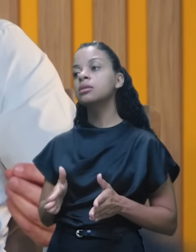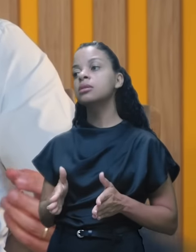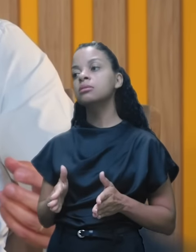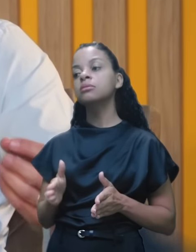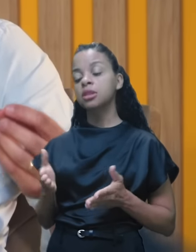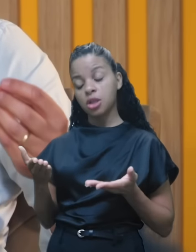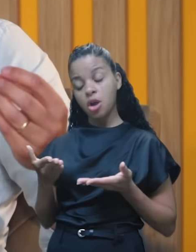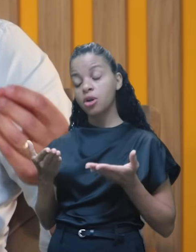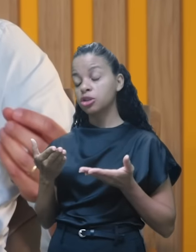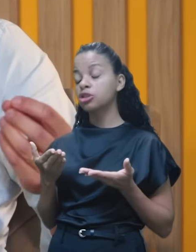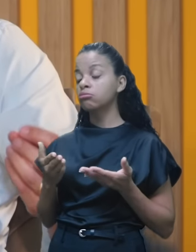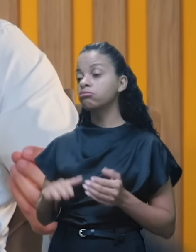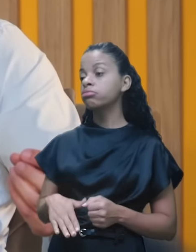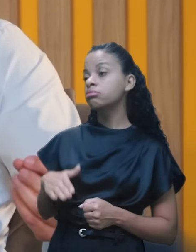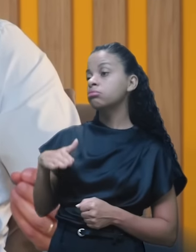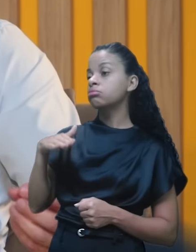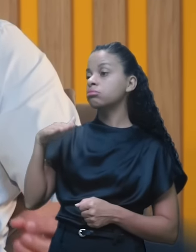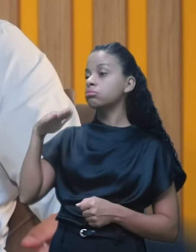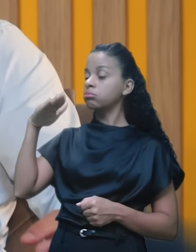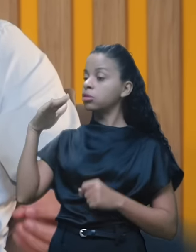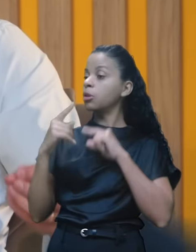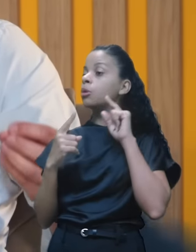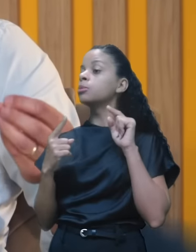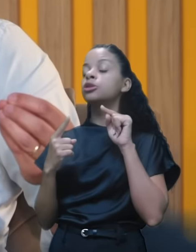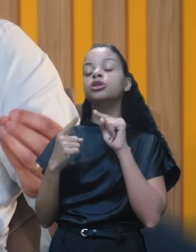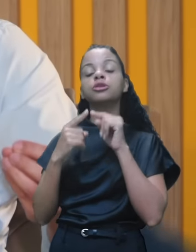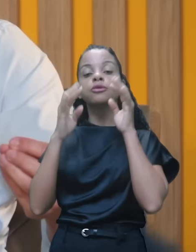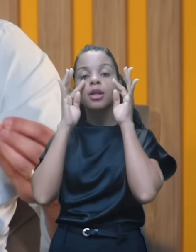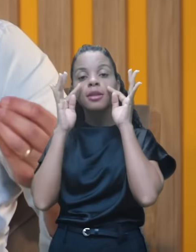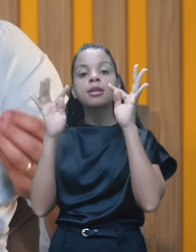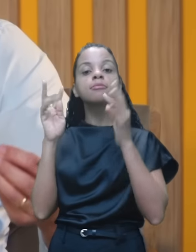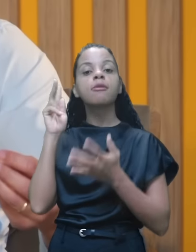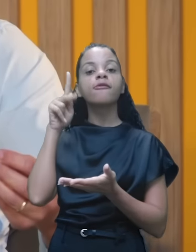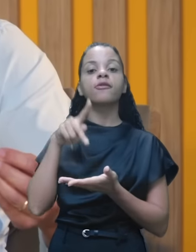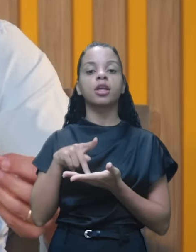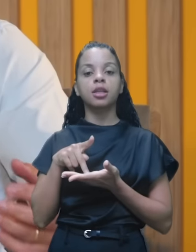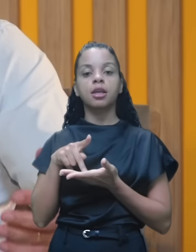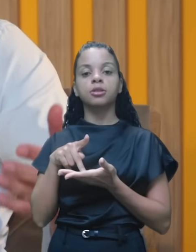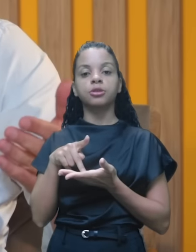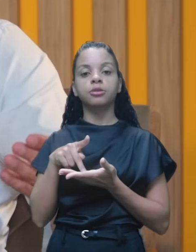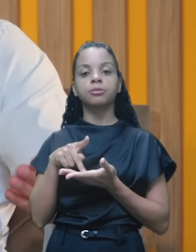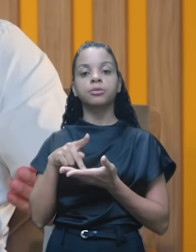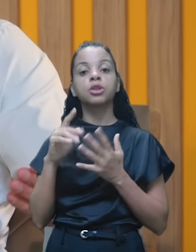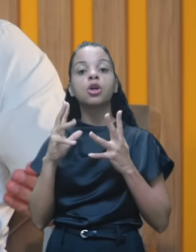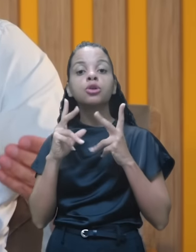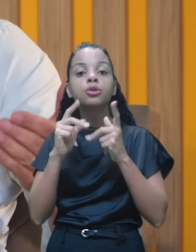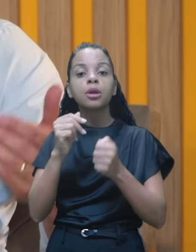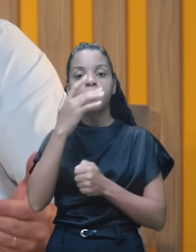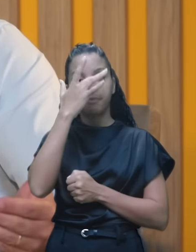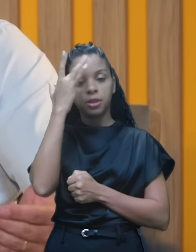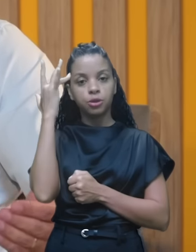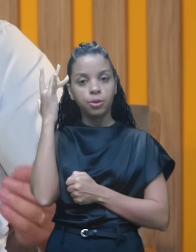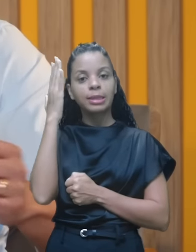nasci e para isso vim ao mundo, a fim de dar testemunho da verdade. Todo aquele que é